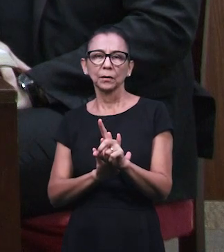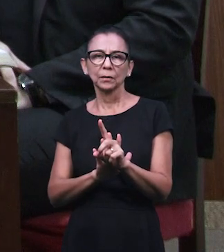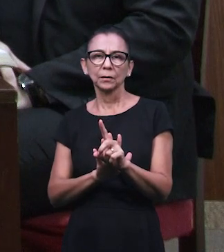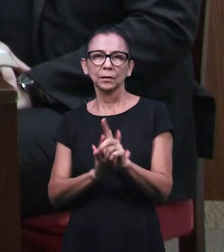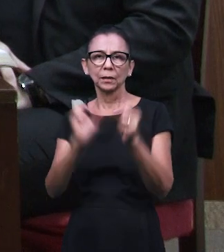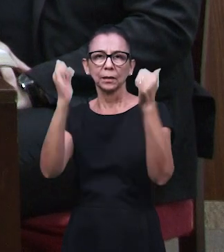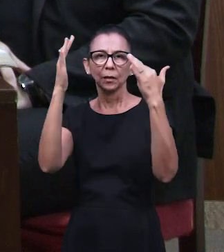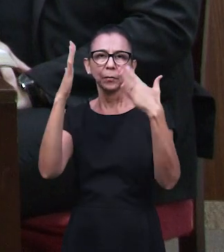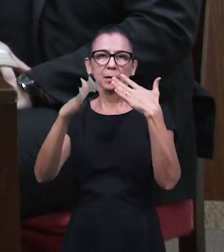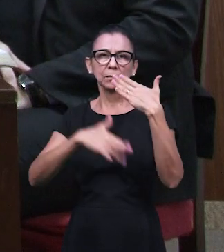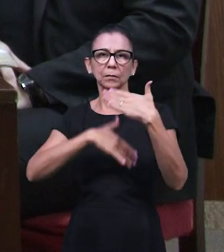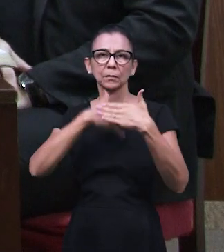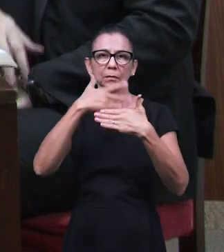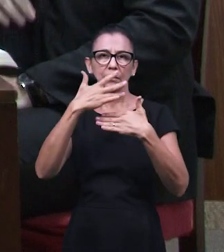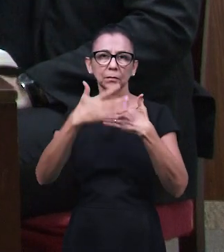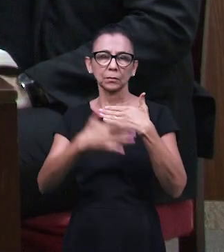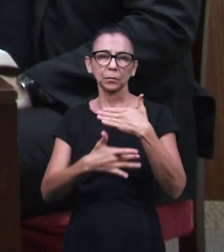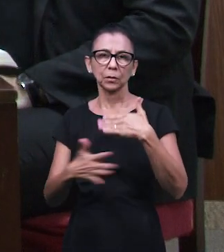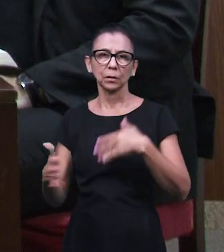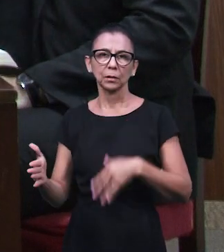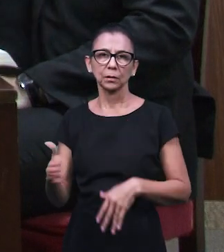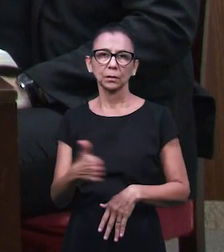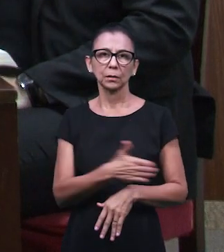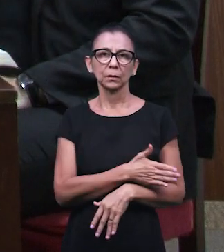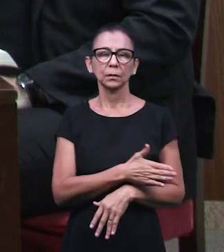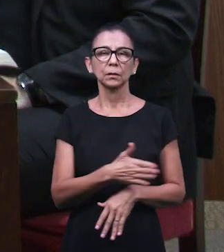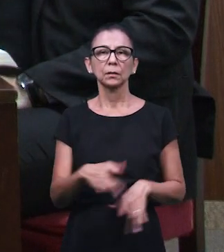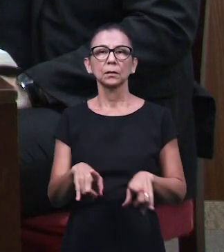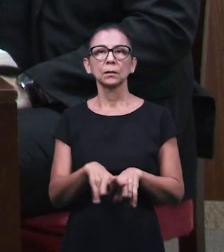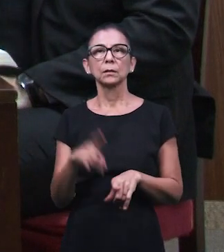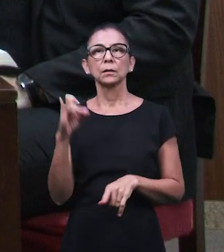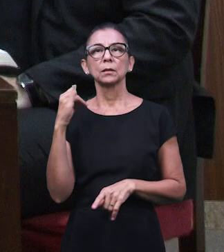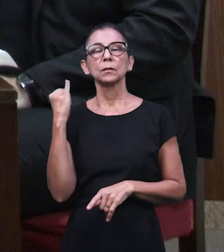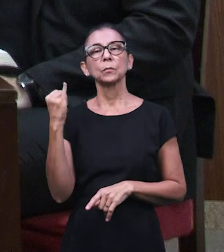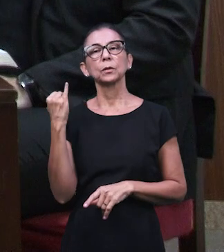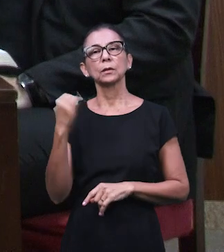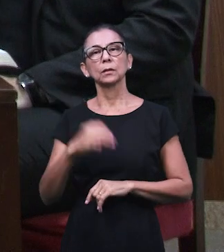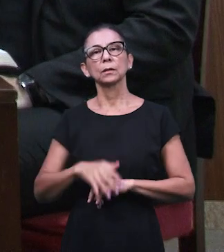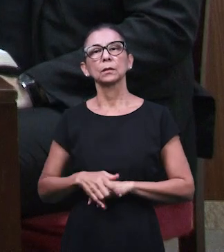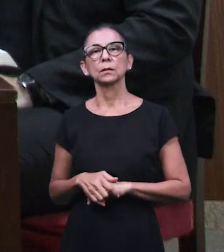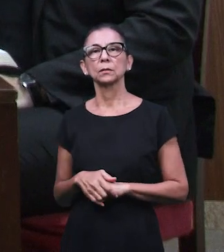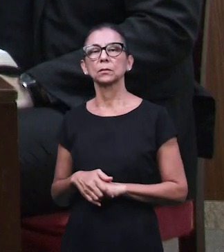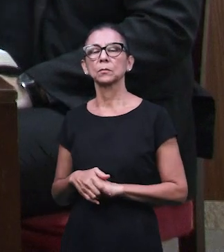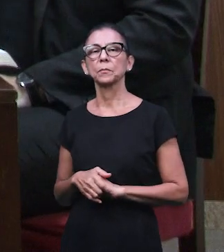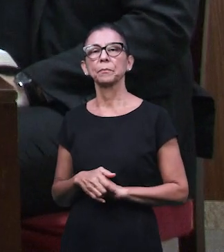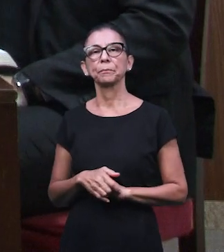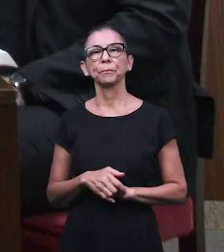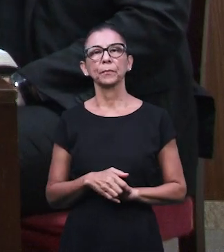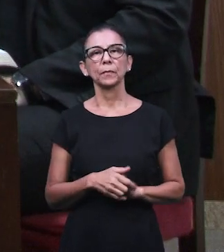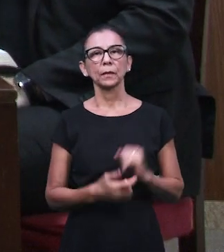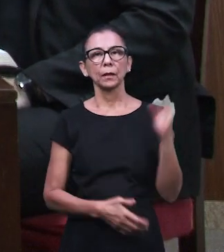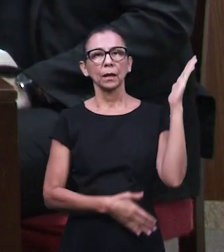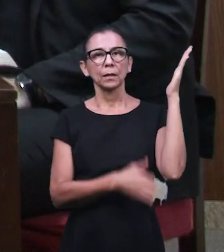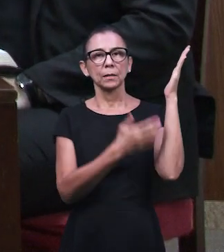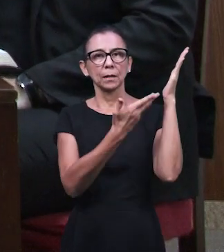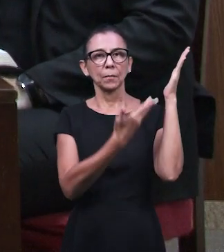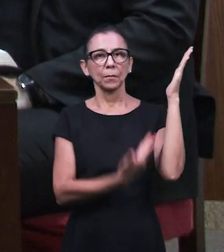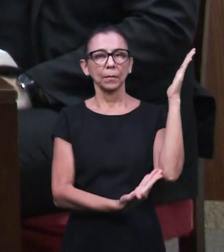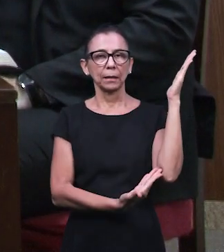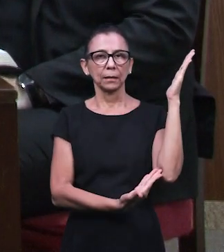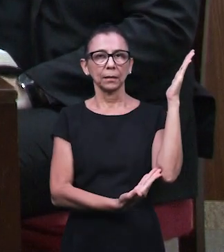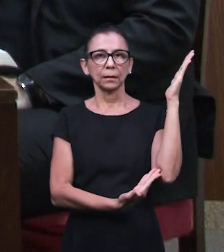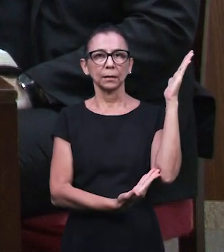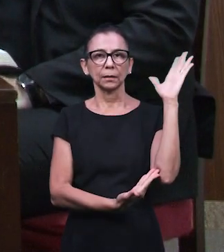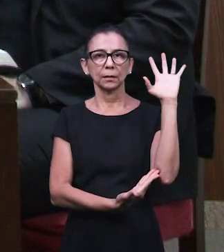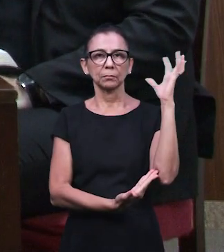coisa muito importante era o processo que esse cedro passava. O cedro do Líbano geralmente ficava em